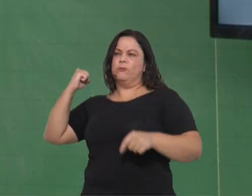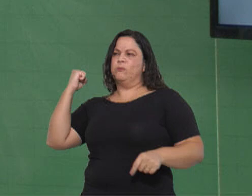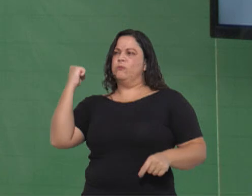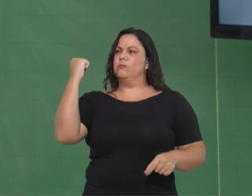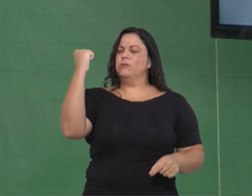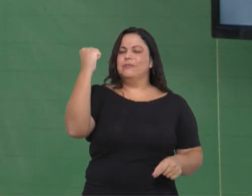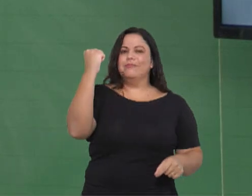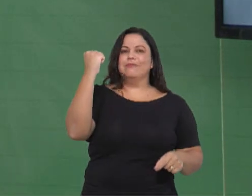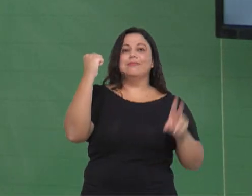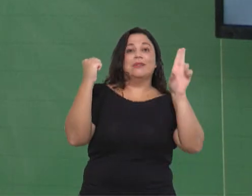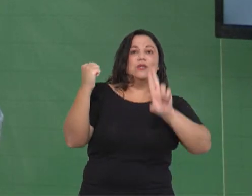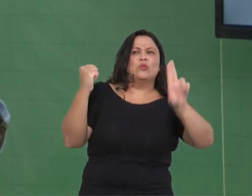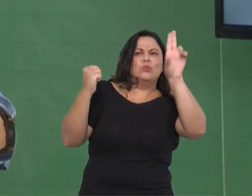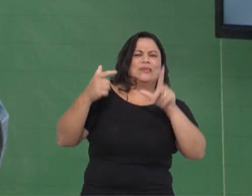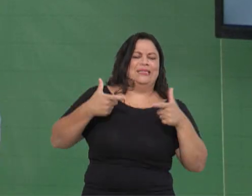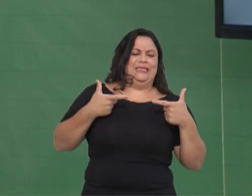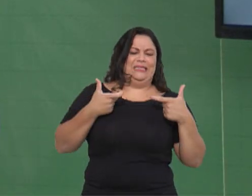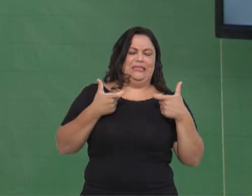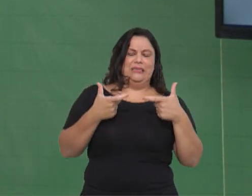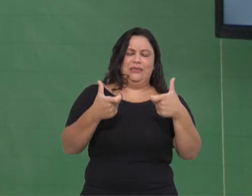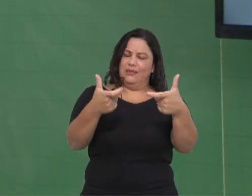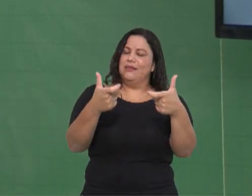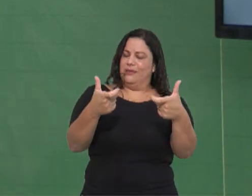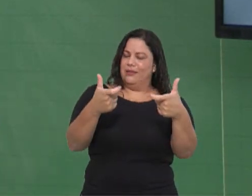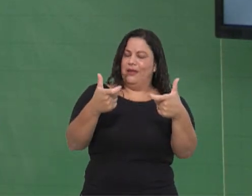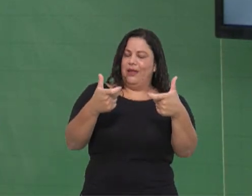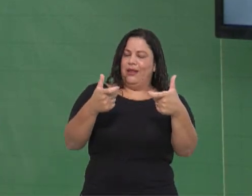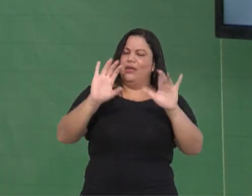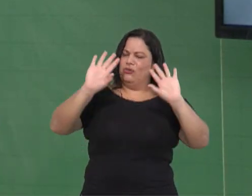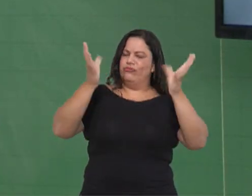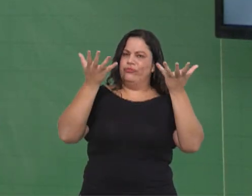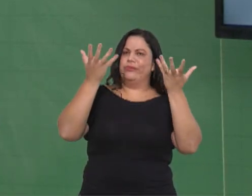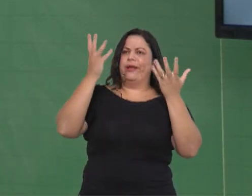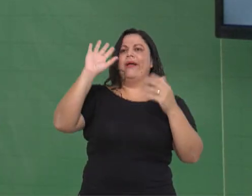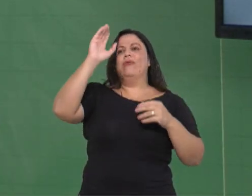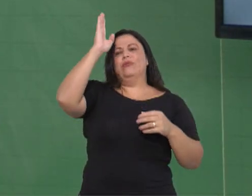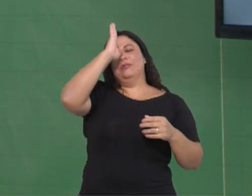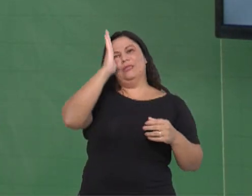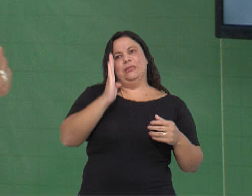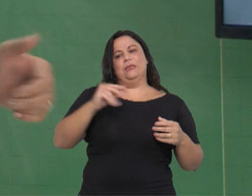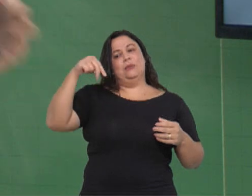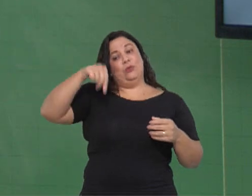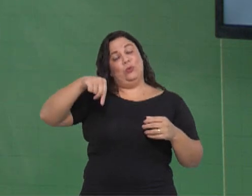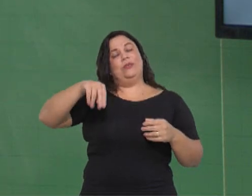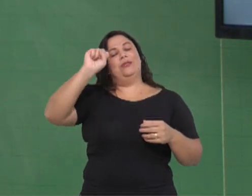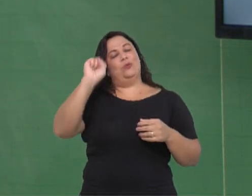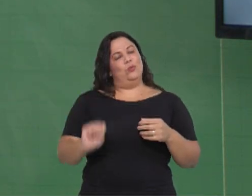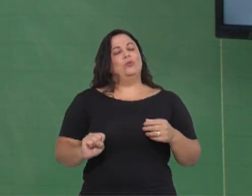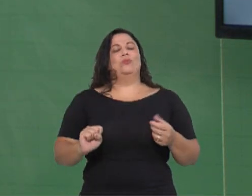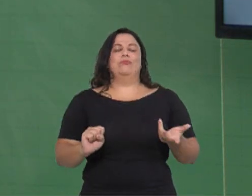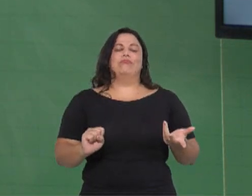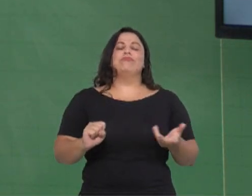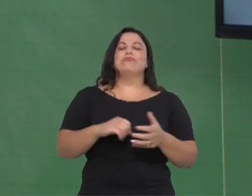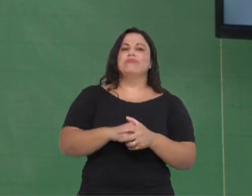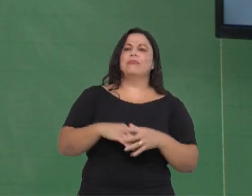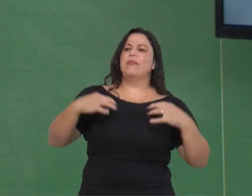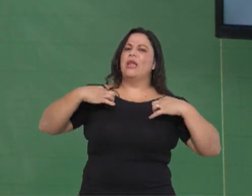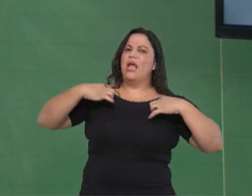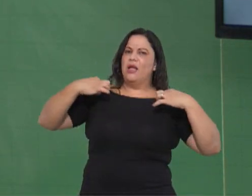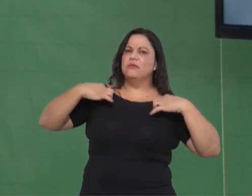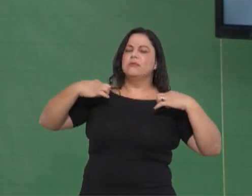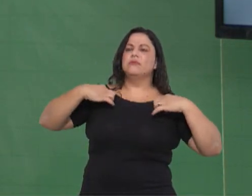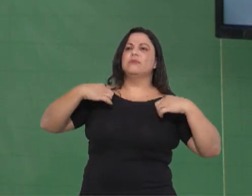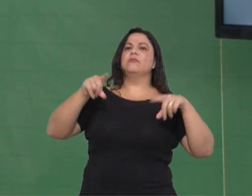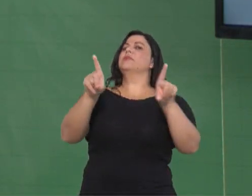guerras e revoluções que aconteceram no sul do Brasil, como a Revolução Farroupilha, entre outras. As roupas também típicas, a